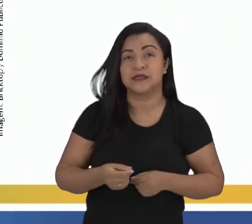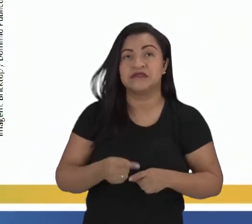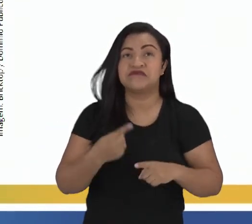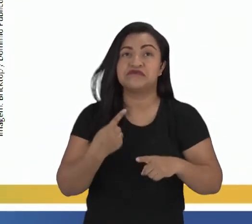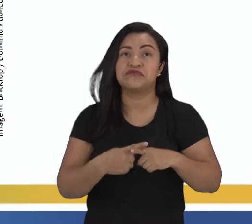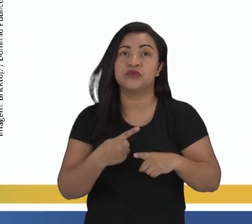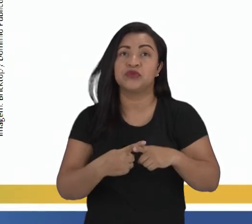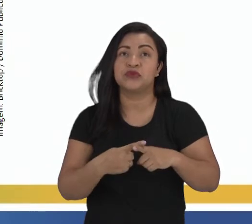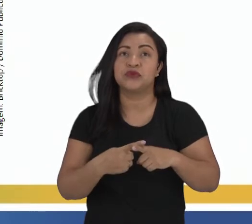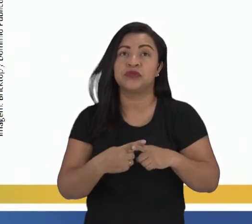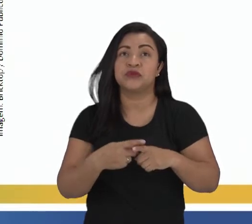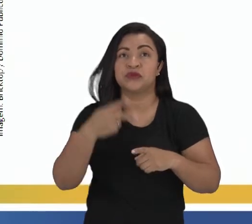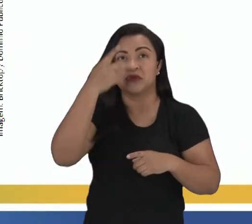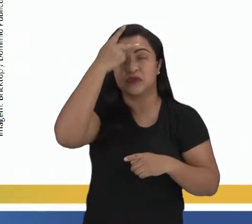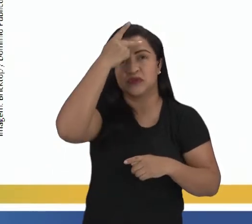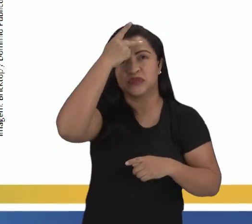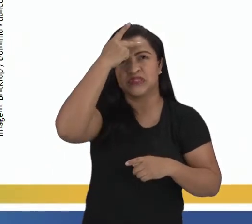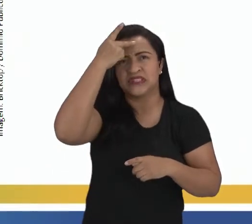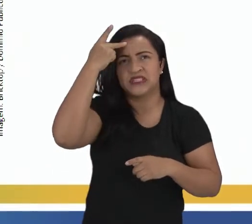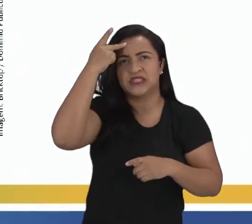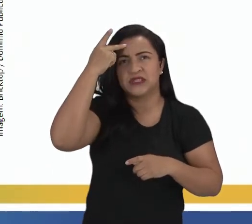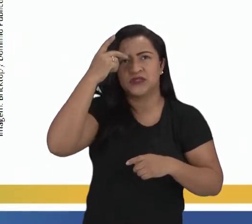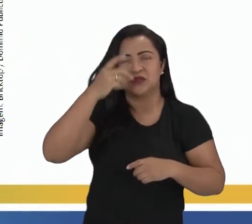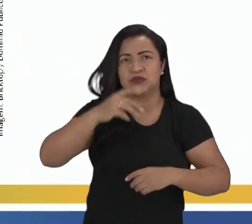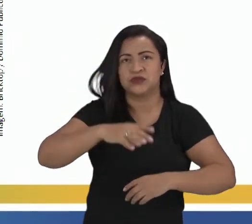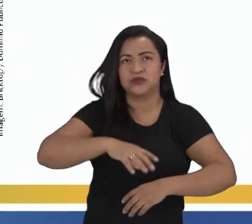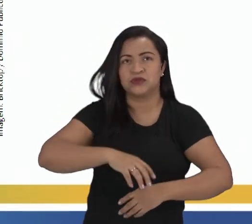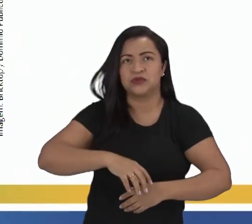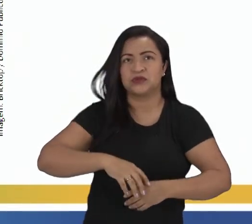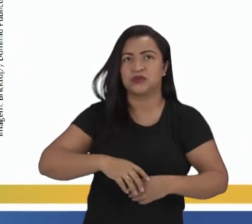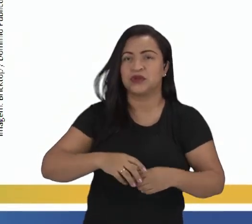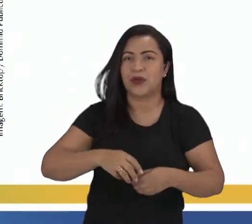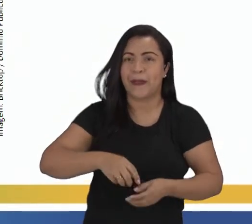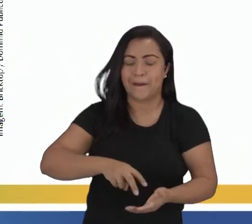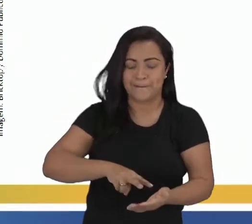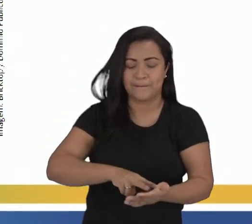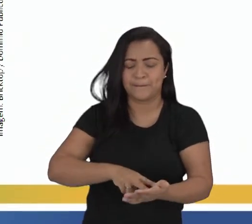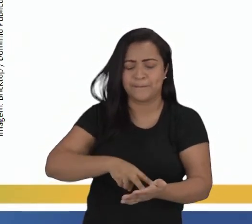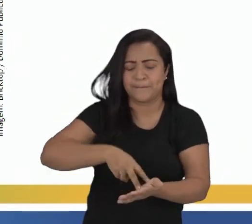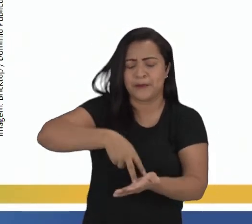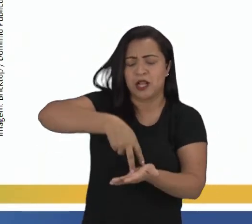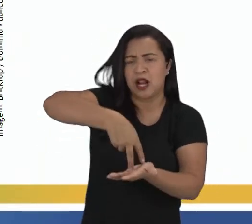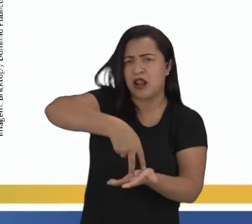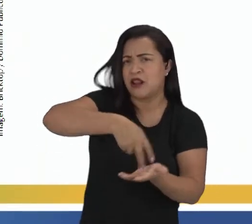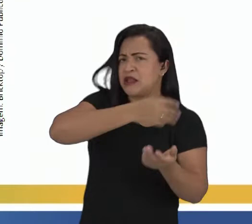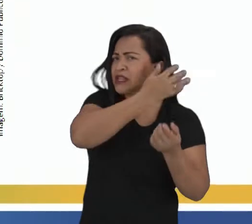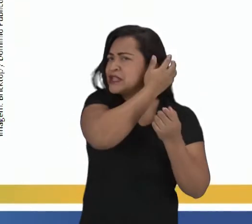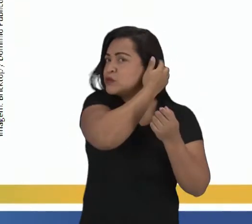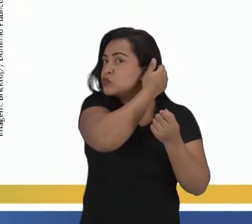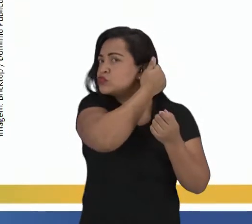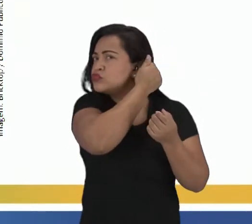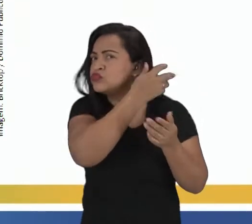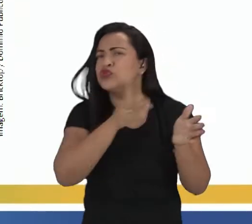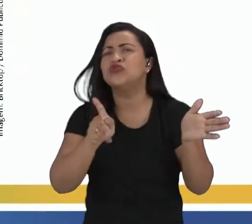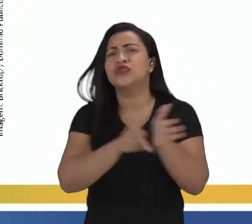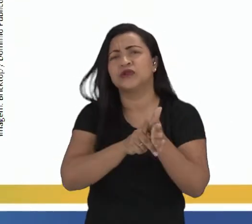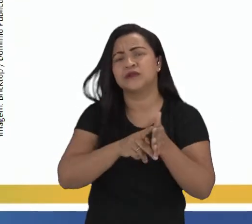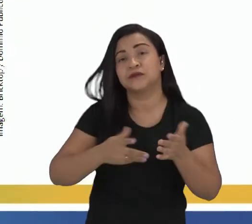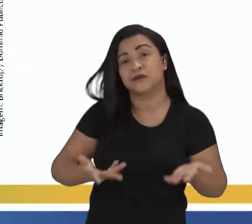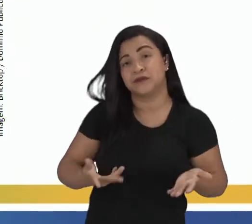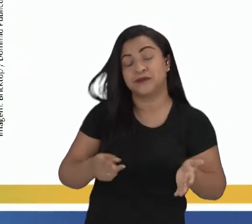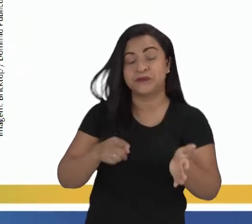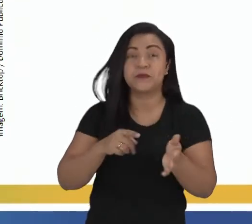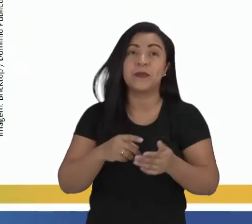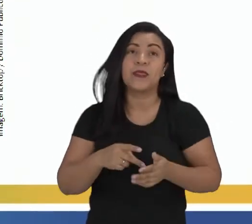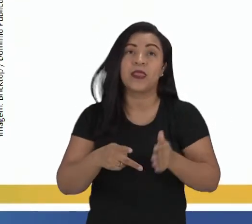pessoa se erguer puxando o seu próprio cabelo? Já pensaram nessa temática? Segundo,